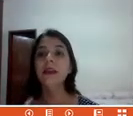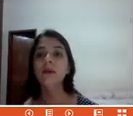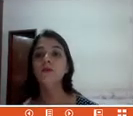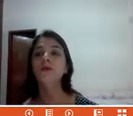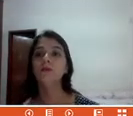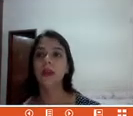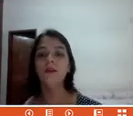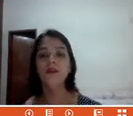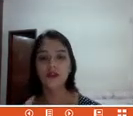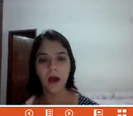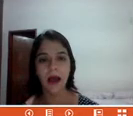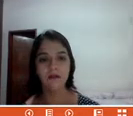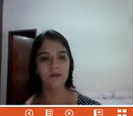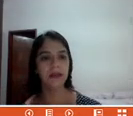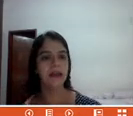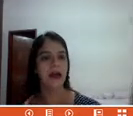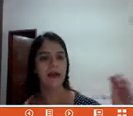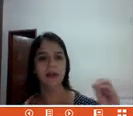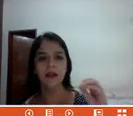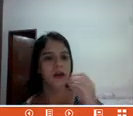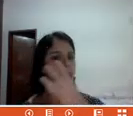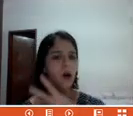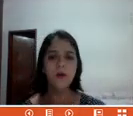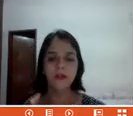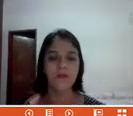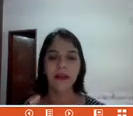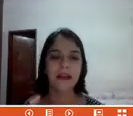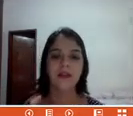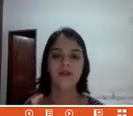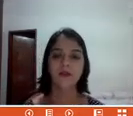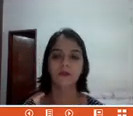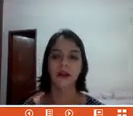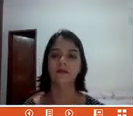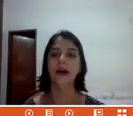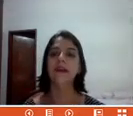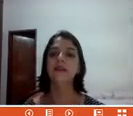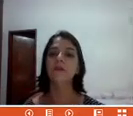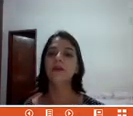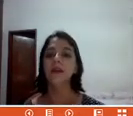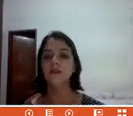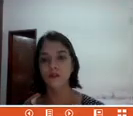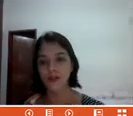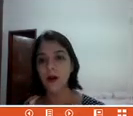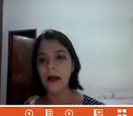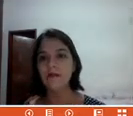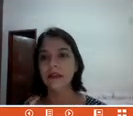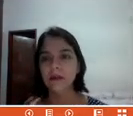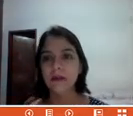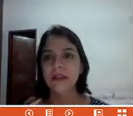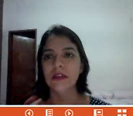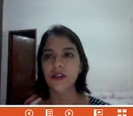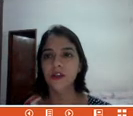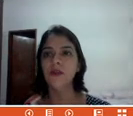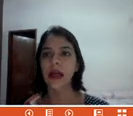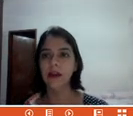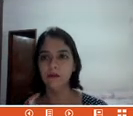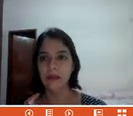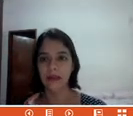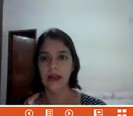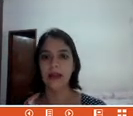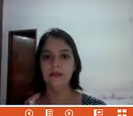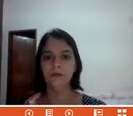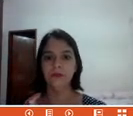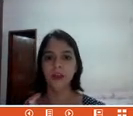esquecida? Não. Né? Continuaram as batalhas, outras batalhas foram travadas, porque eles continuaram sim persistindo na